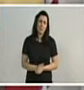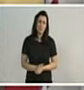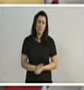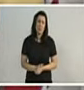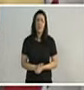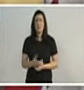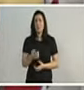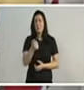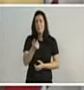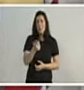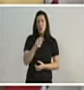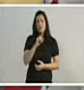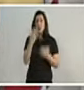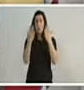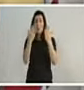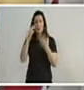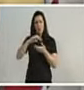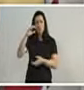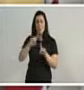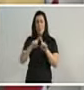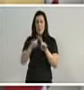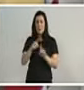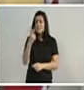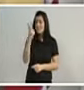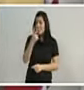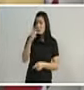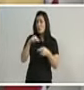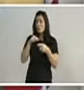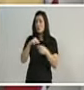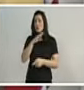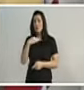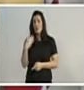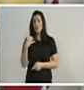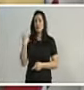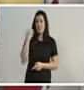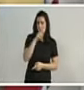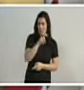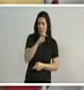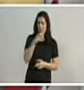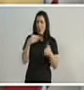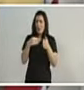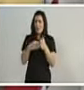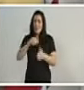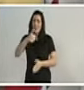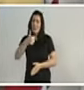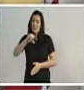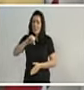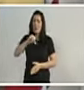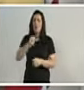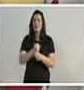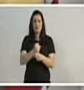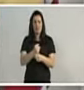se comparado ao câncer em adultos a doença é a segunda causa de morte na faixa etária de 5 a 19 a a 19 anos